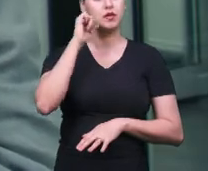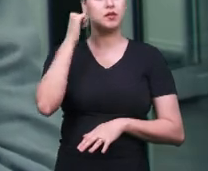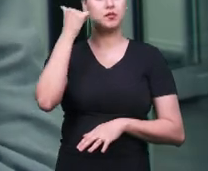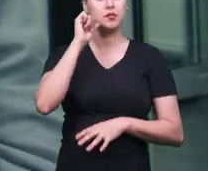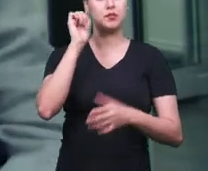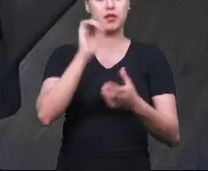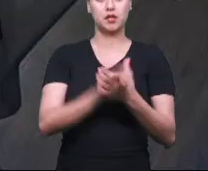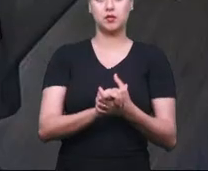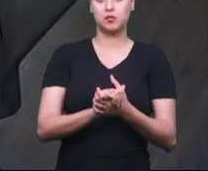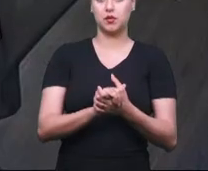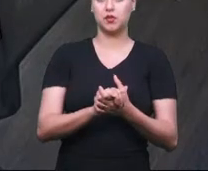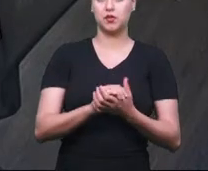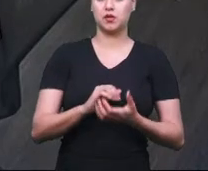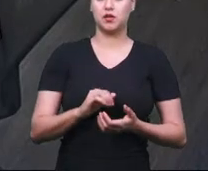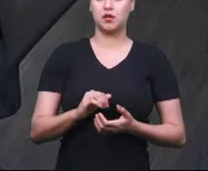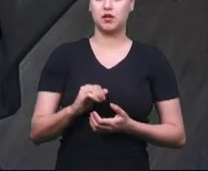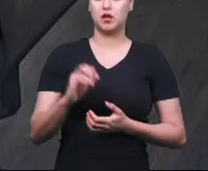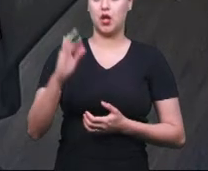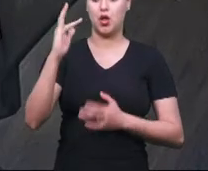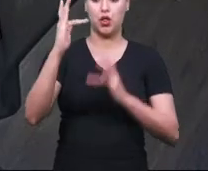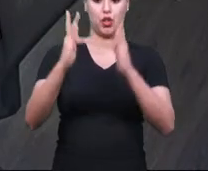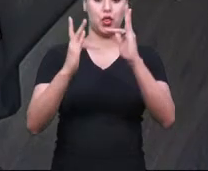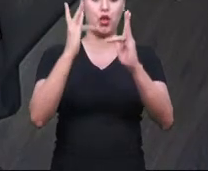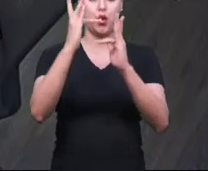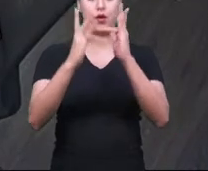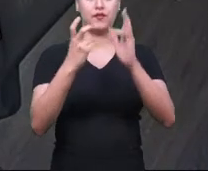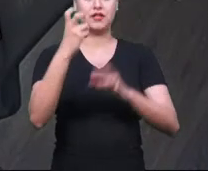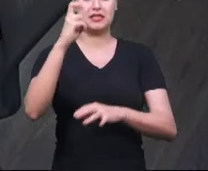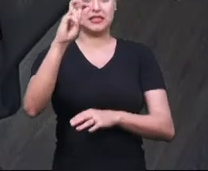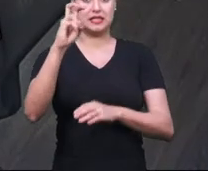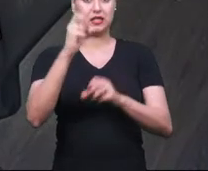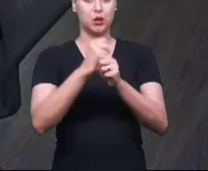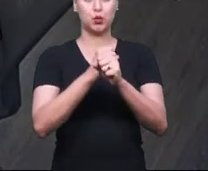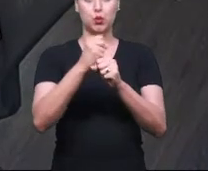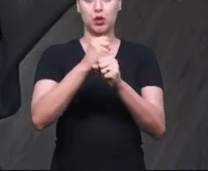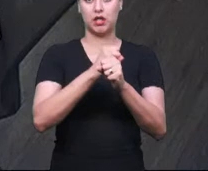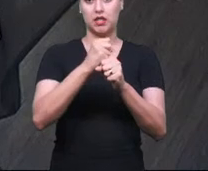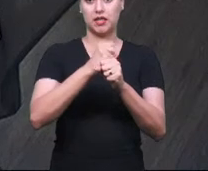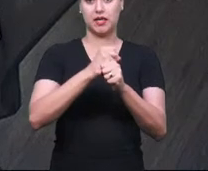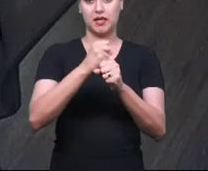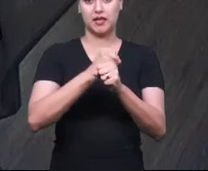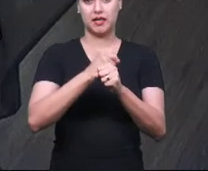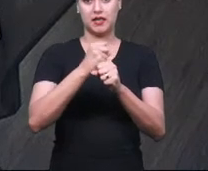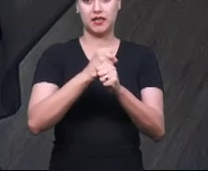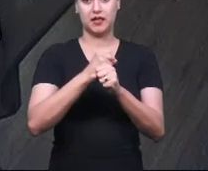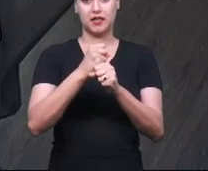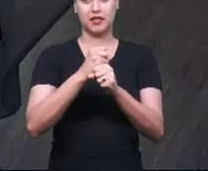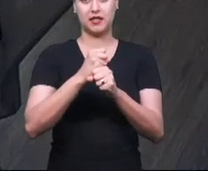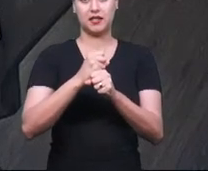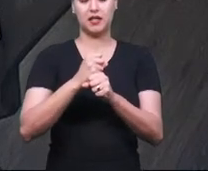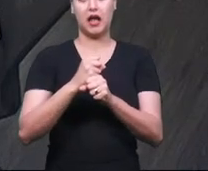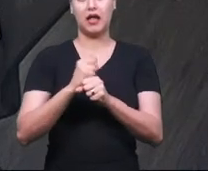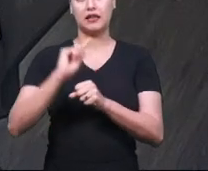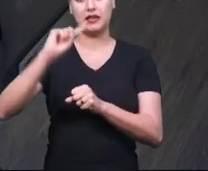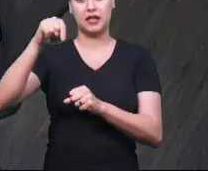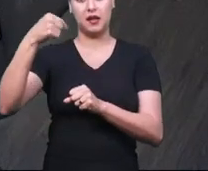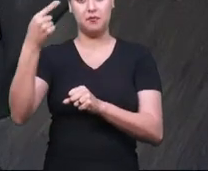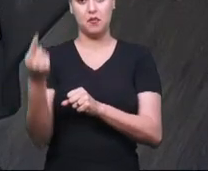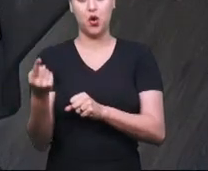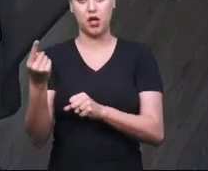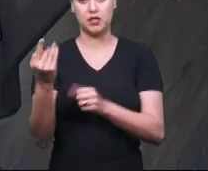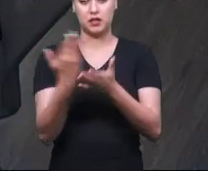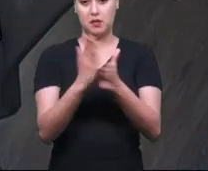esposa. Eu fui noivo 5 anos, não fui capaz de casar. Depois de convertido, com 8 meses, nós